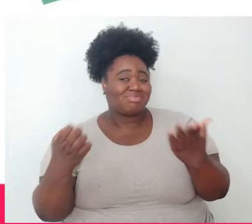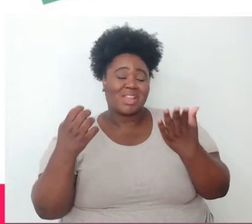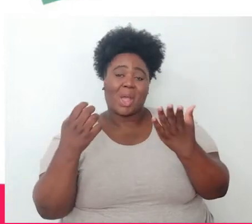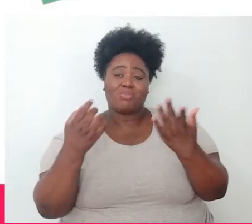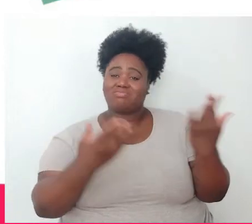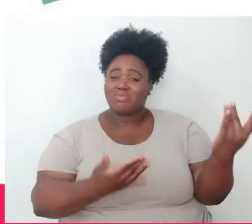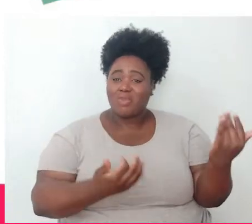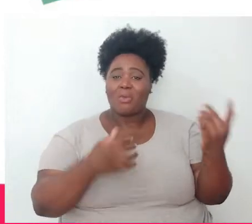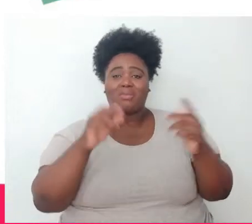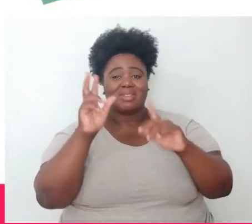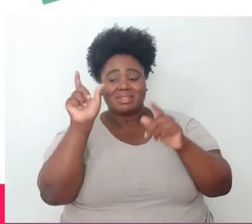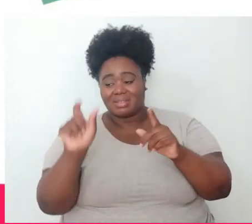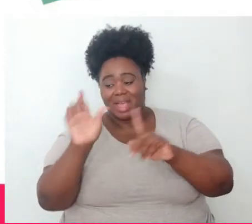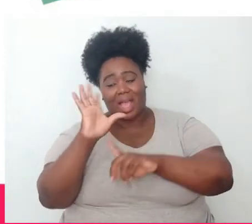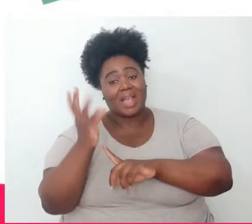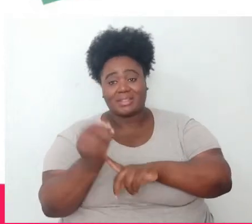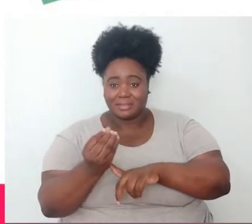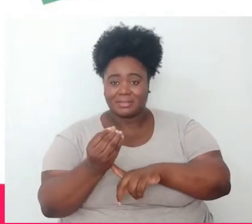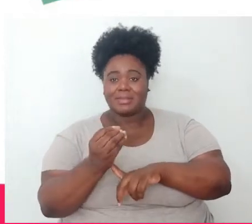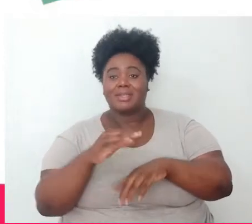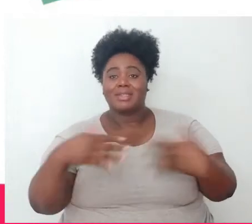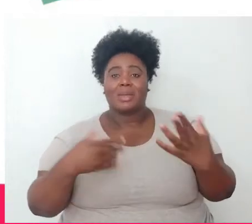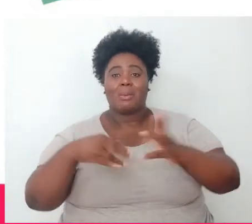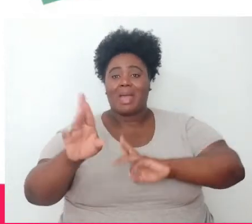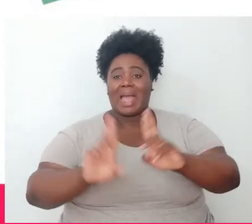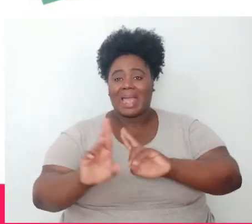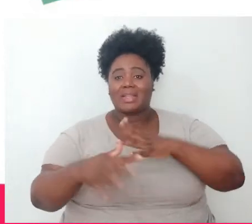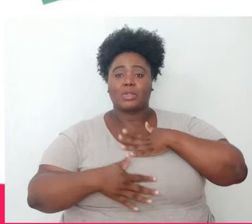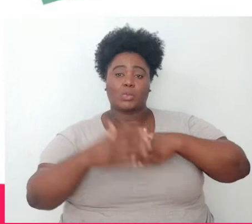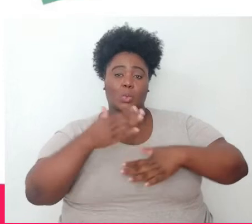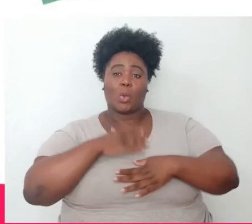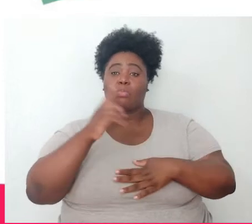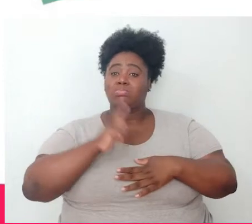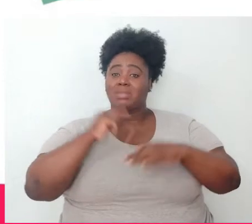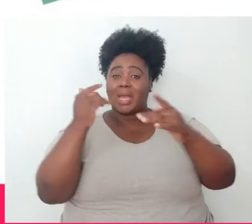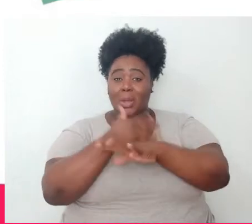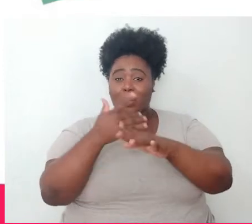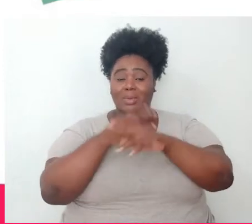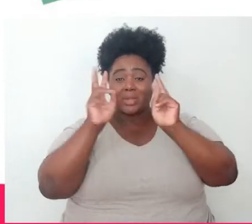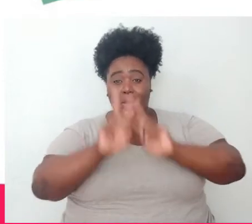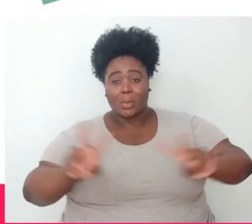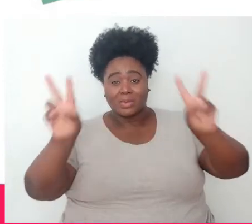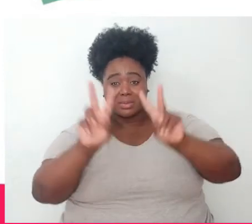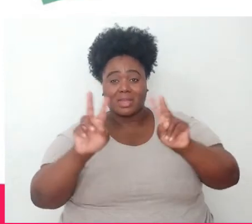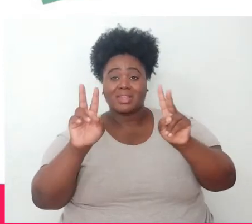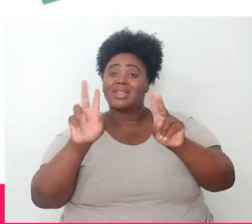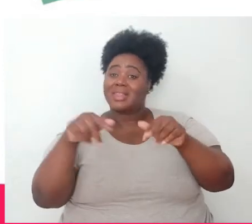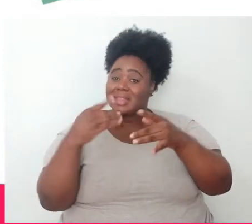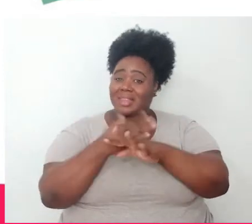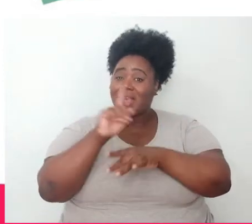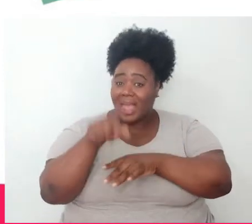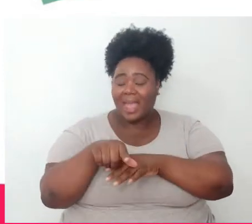para jovens artistas, então a relação que o corpo tem com a cidade, com a paisagem urbana, é